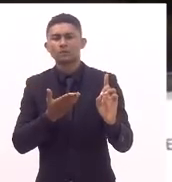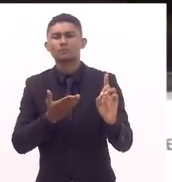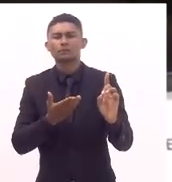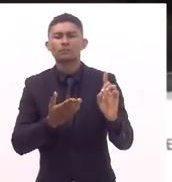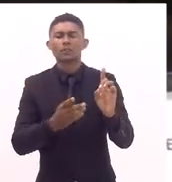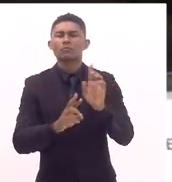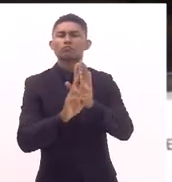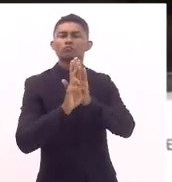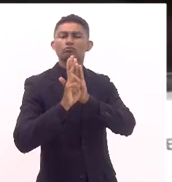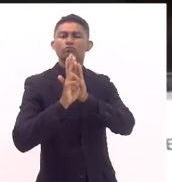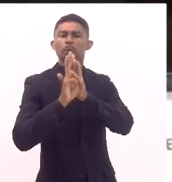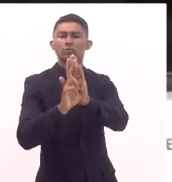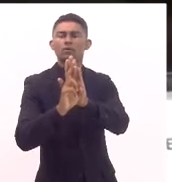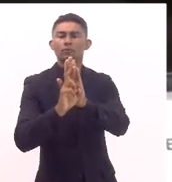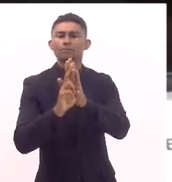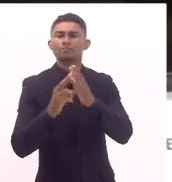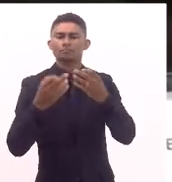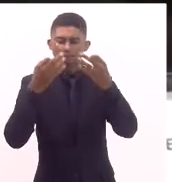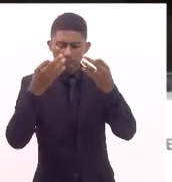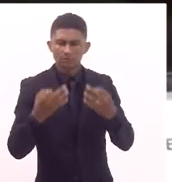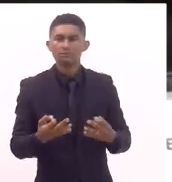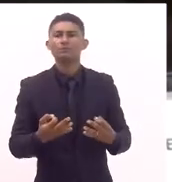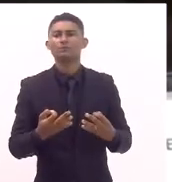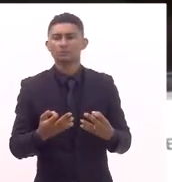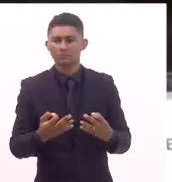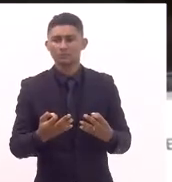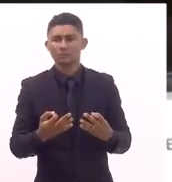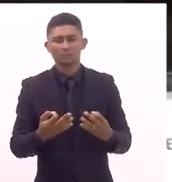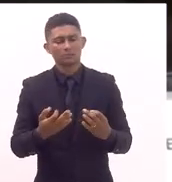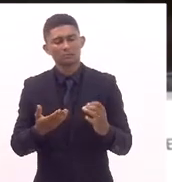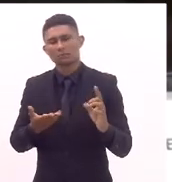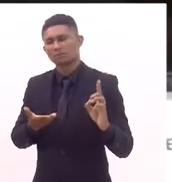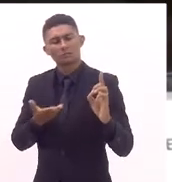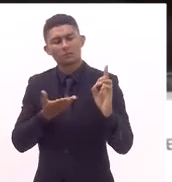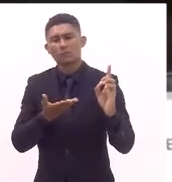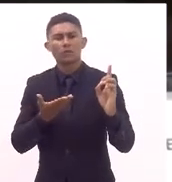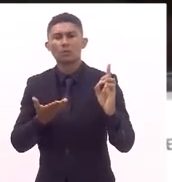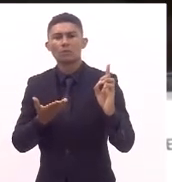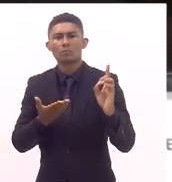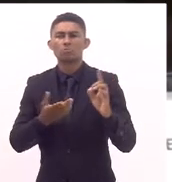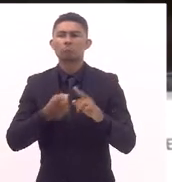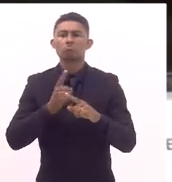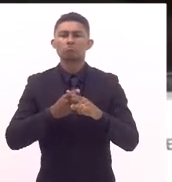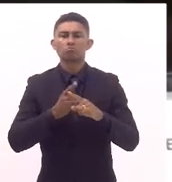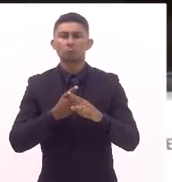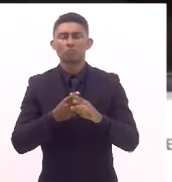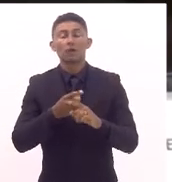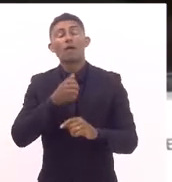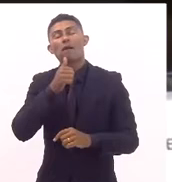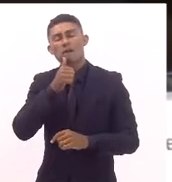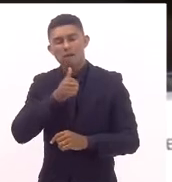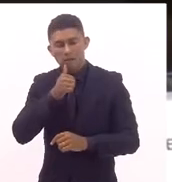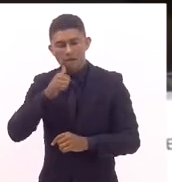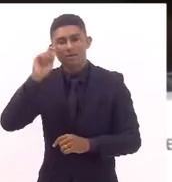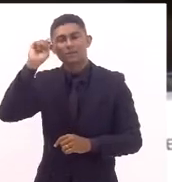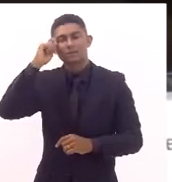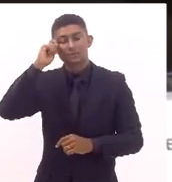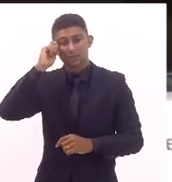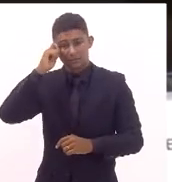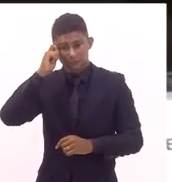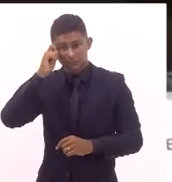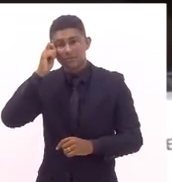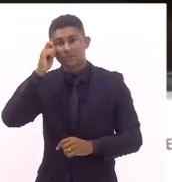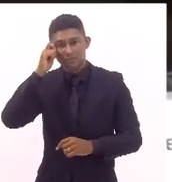símbolos e representações constituídas do que são as mulheres negras